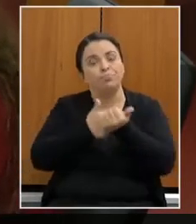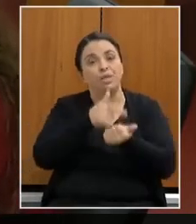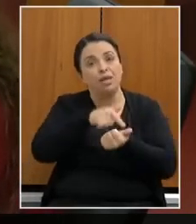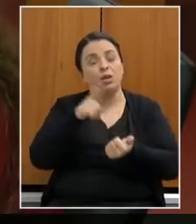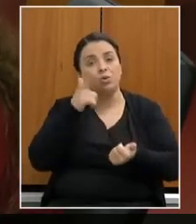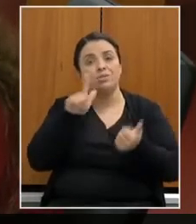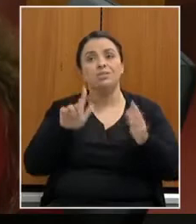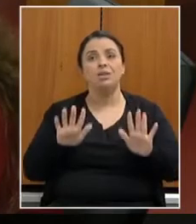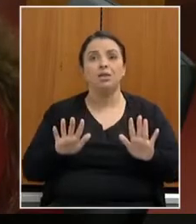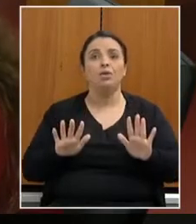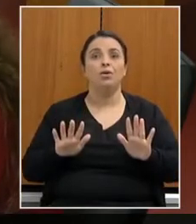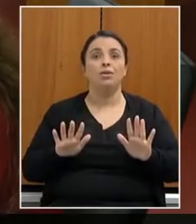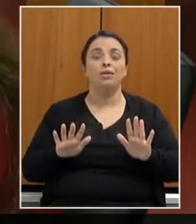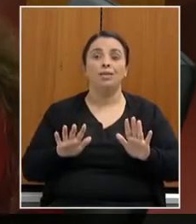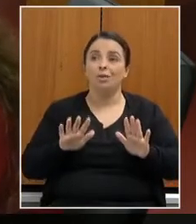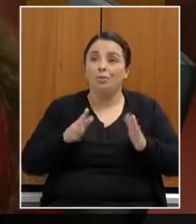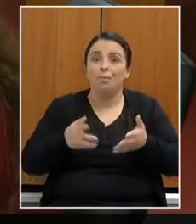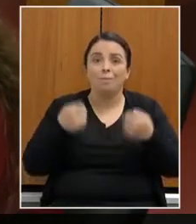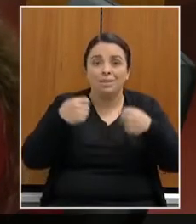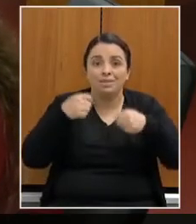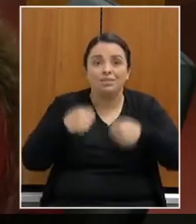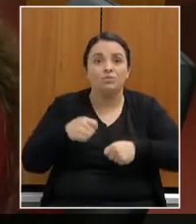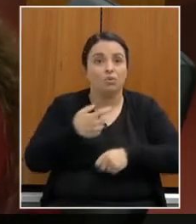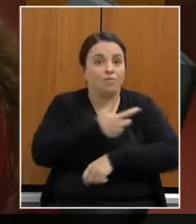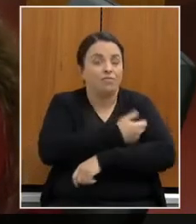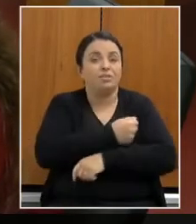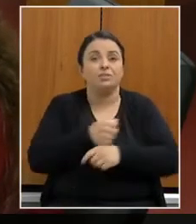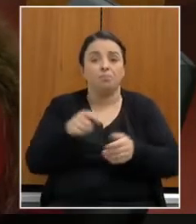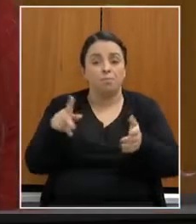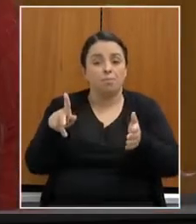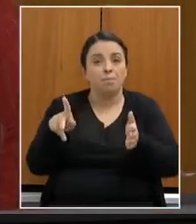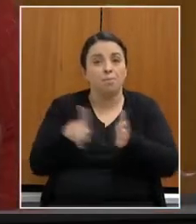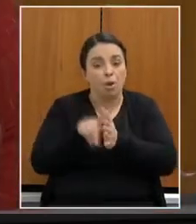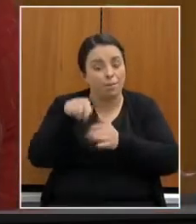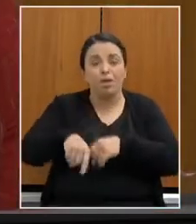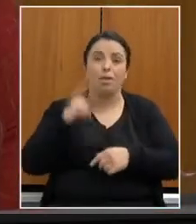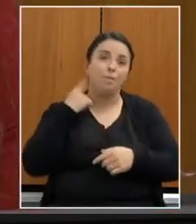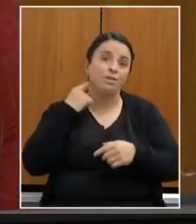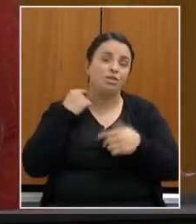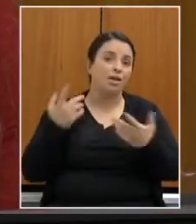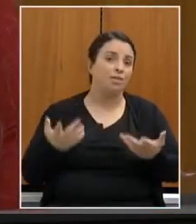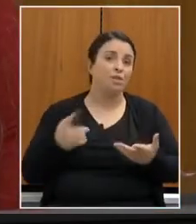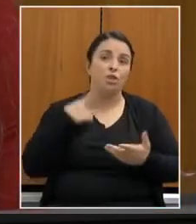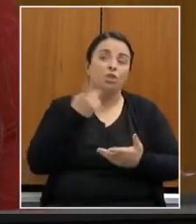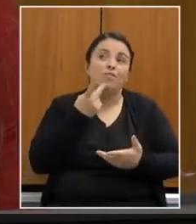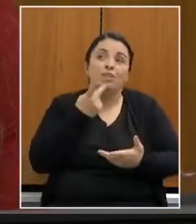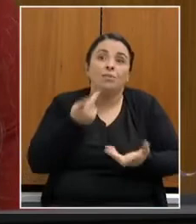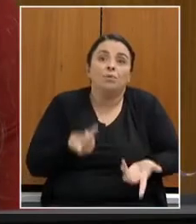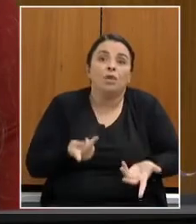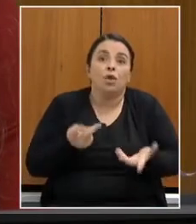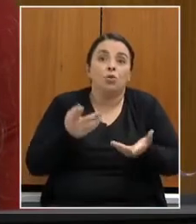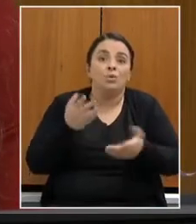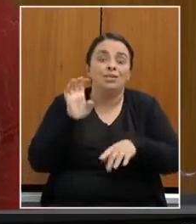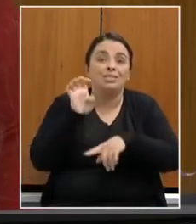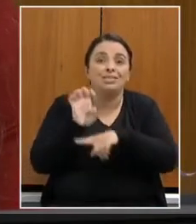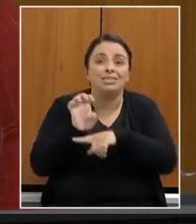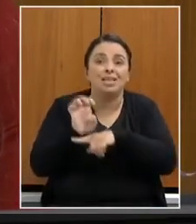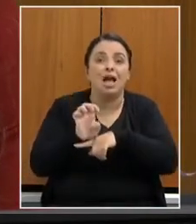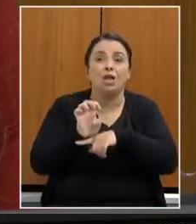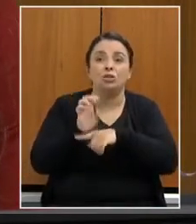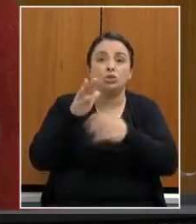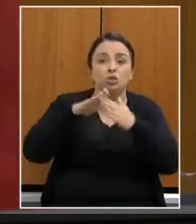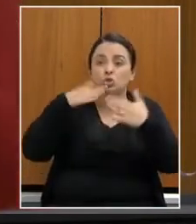mas eu queria deixar essa observação nós estamos falando de uma grande rede estadual escolas sem refeitório